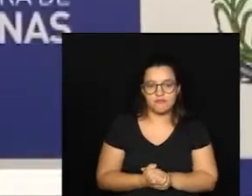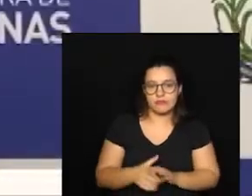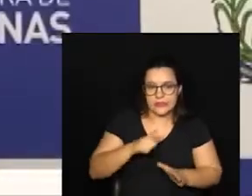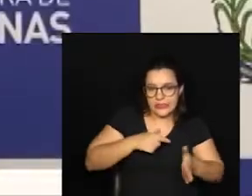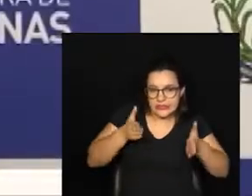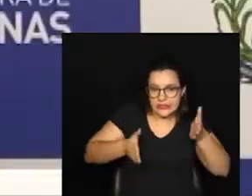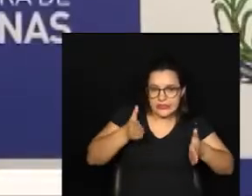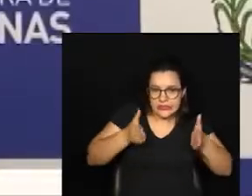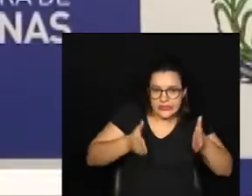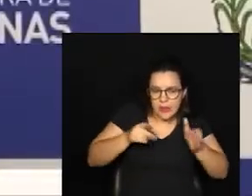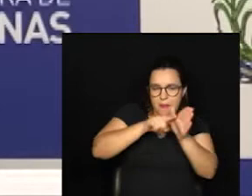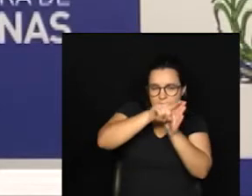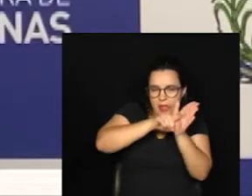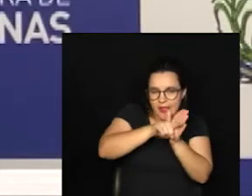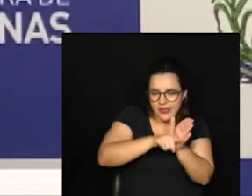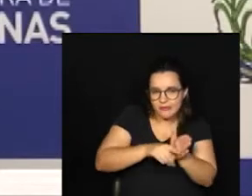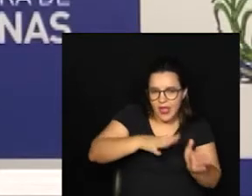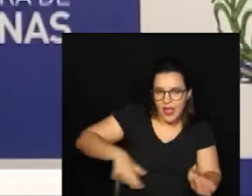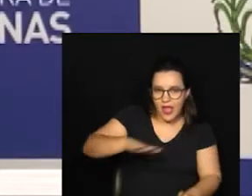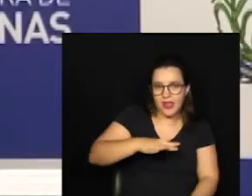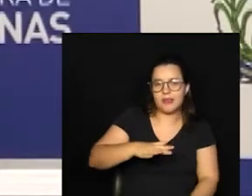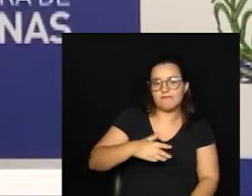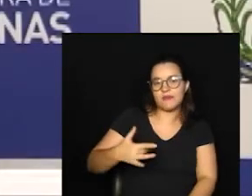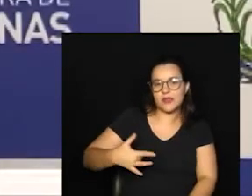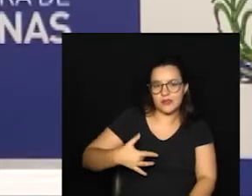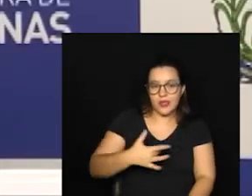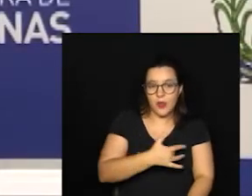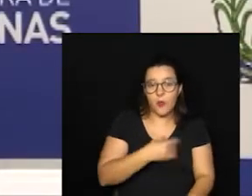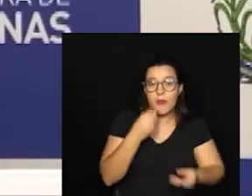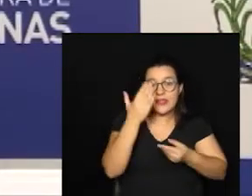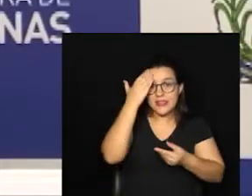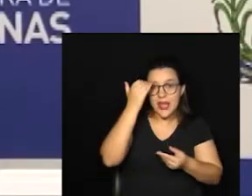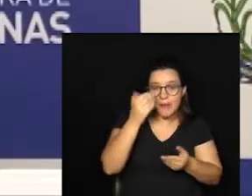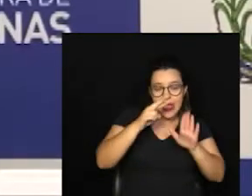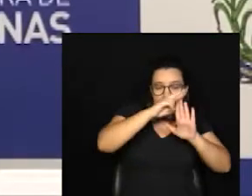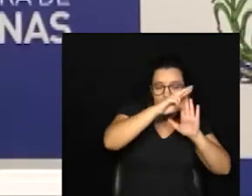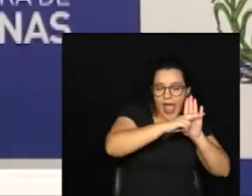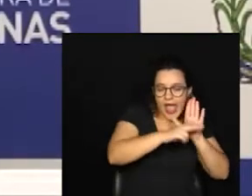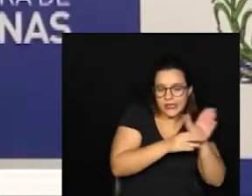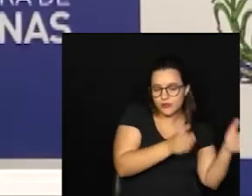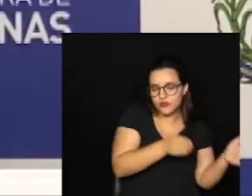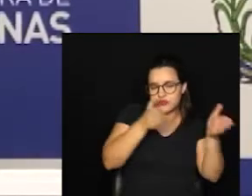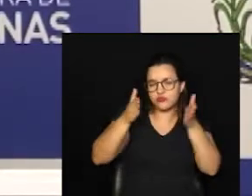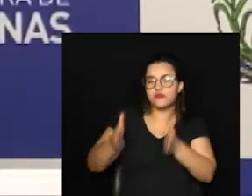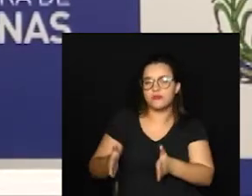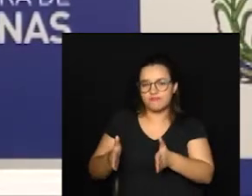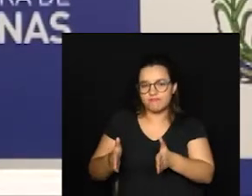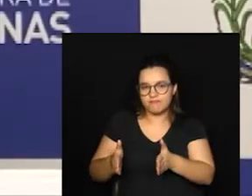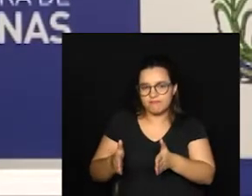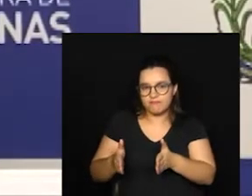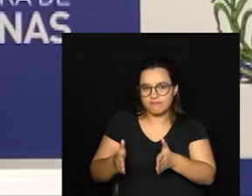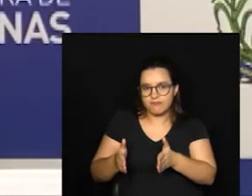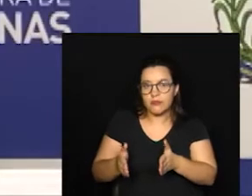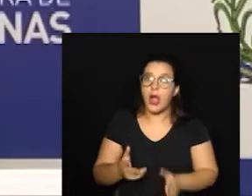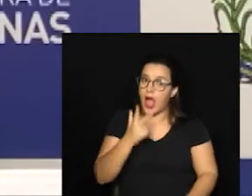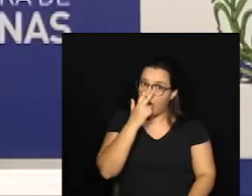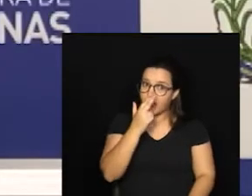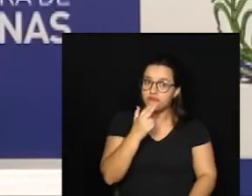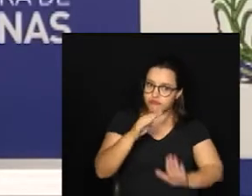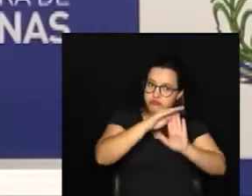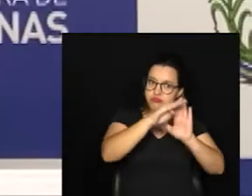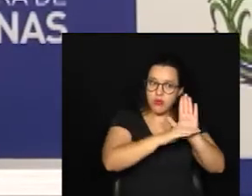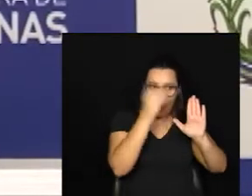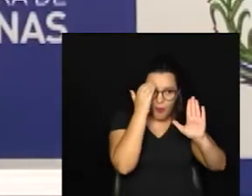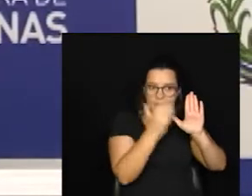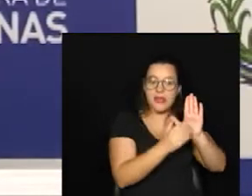parâmetros técnicos, né, que é aquilo que define a mudança de fase, todos eles já dão um indicativo da